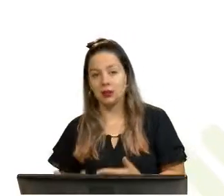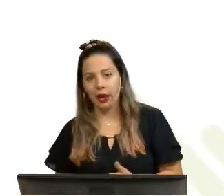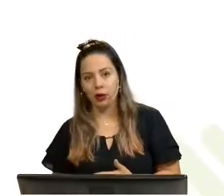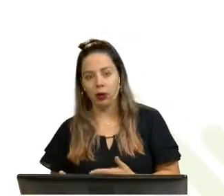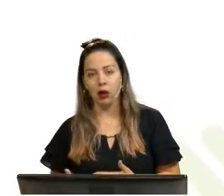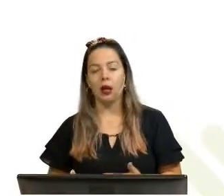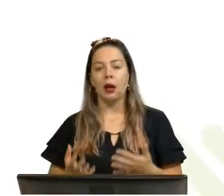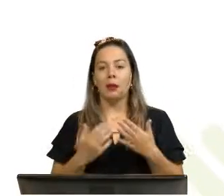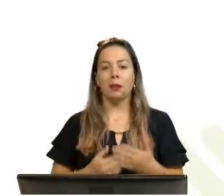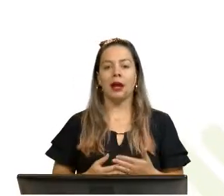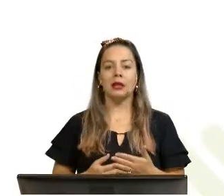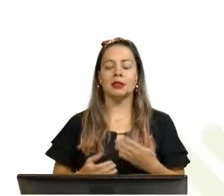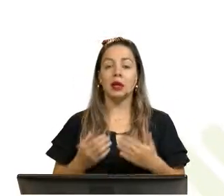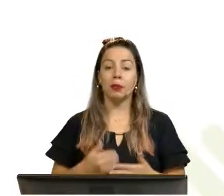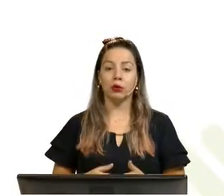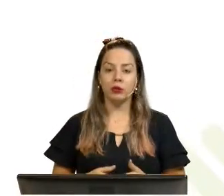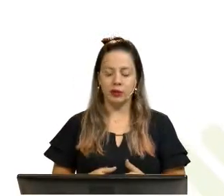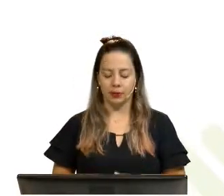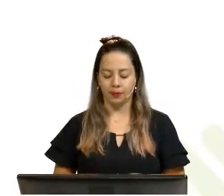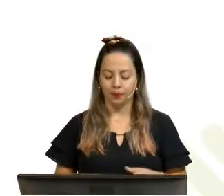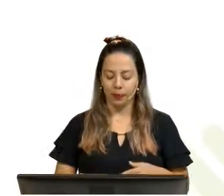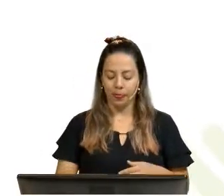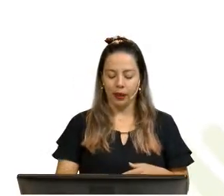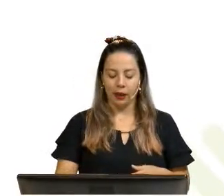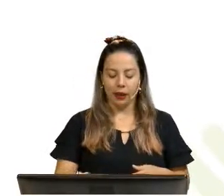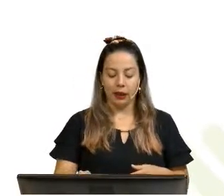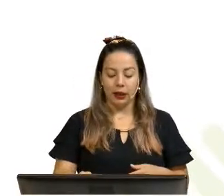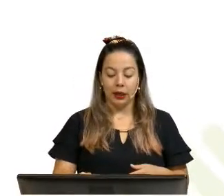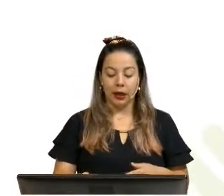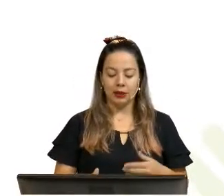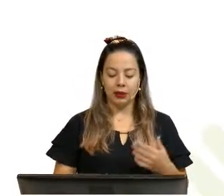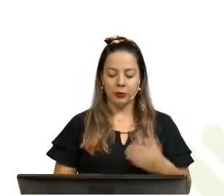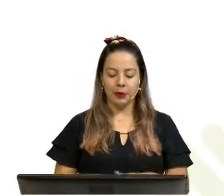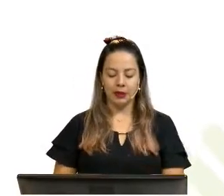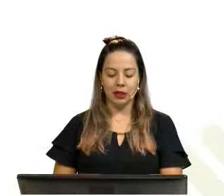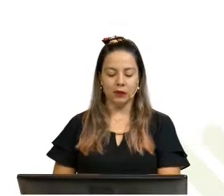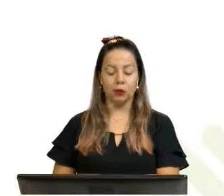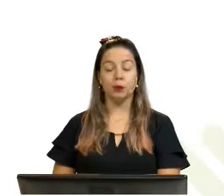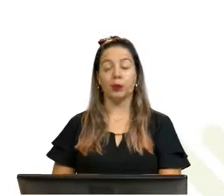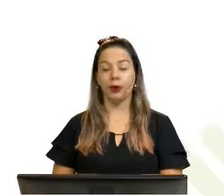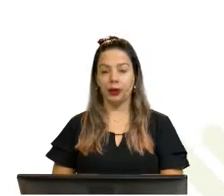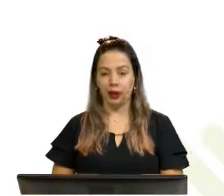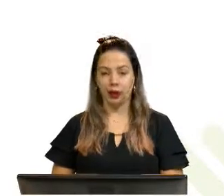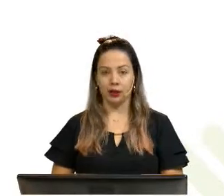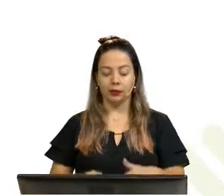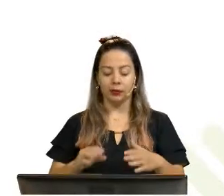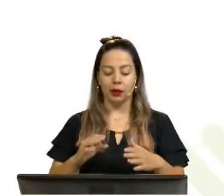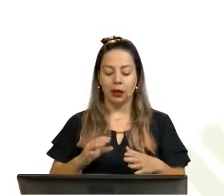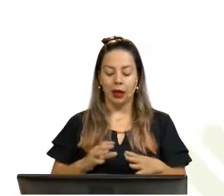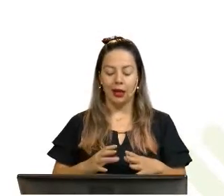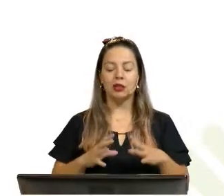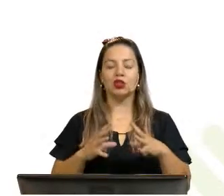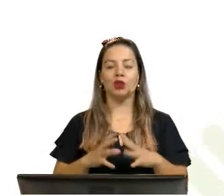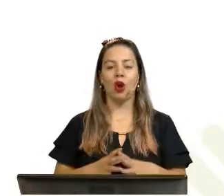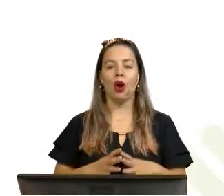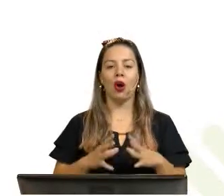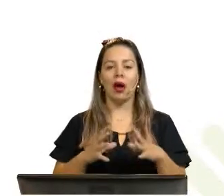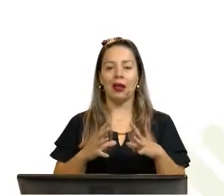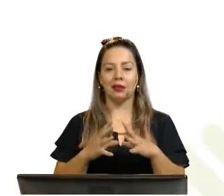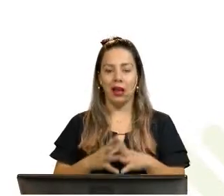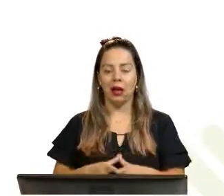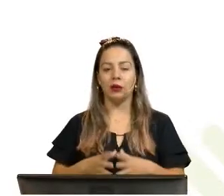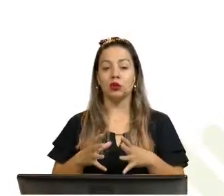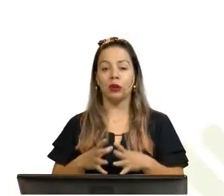outra célula para se reproduzir eles são específicos porque ele só